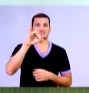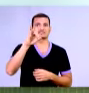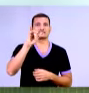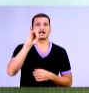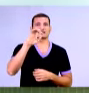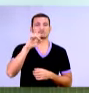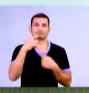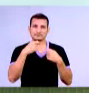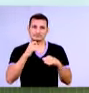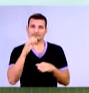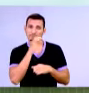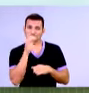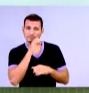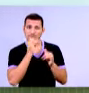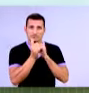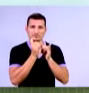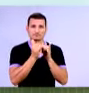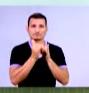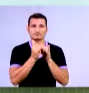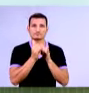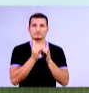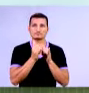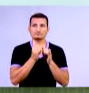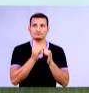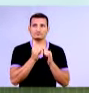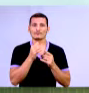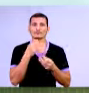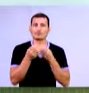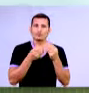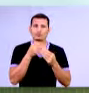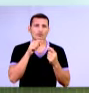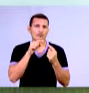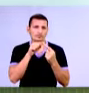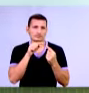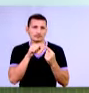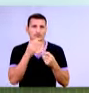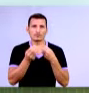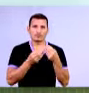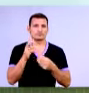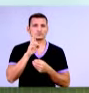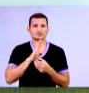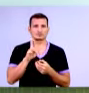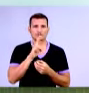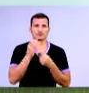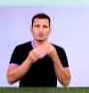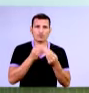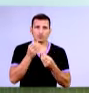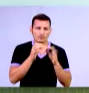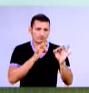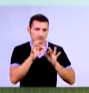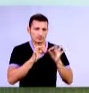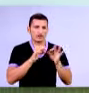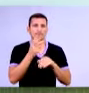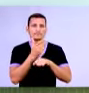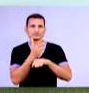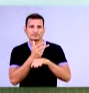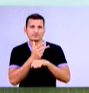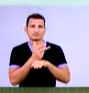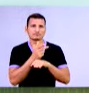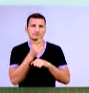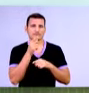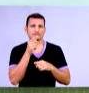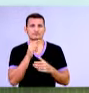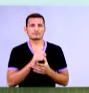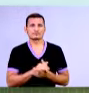de informação rápida. Então, como combinar, como usar, como configurar a multimídia para que esse